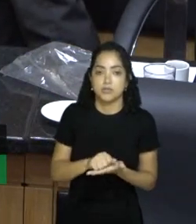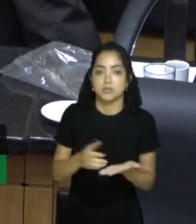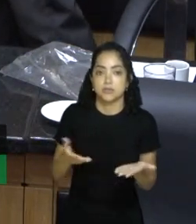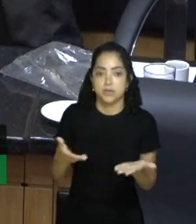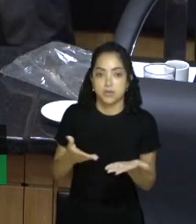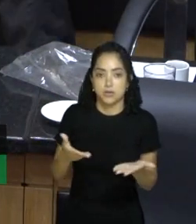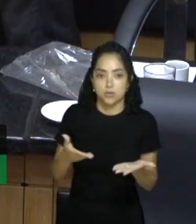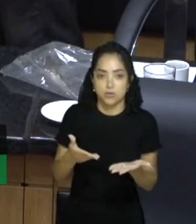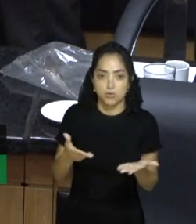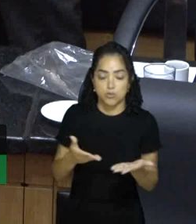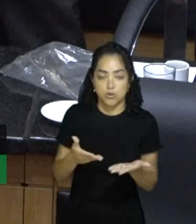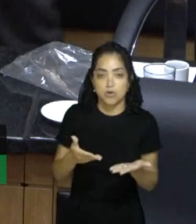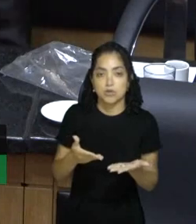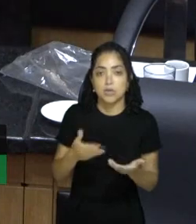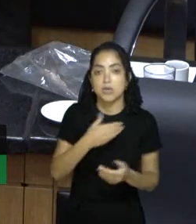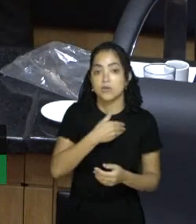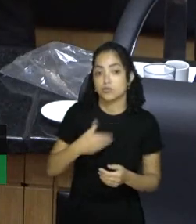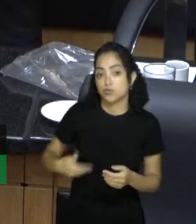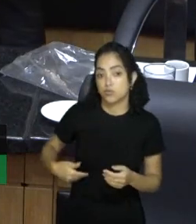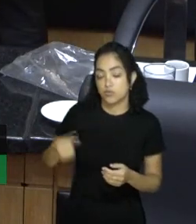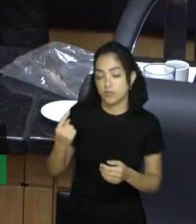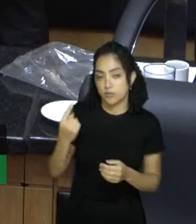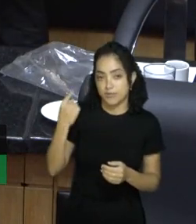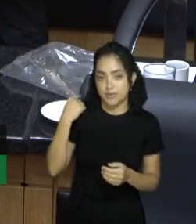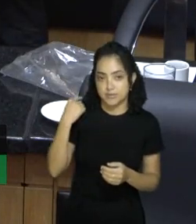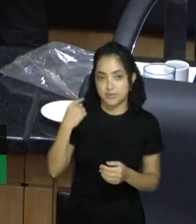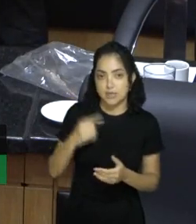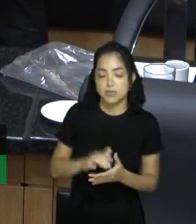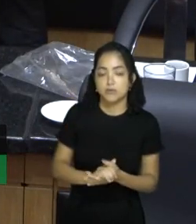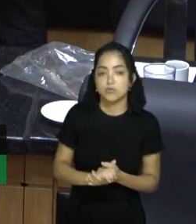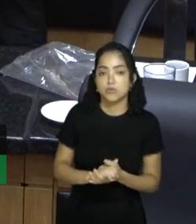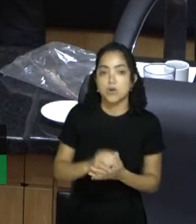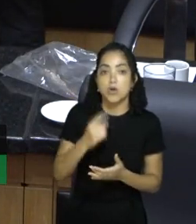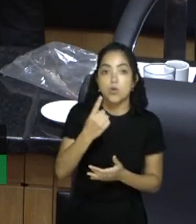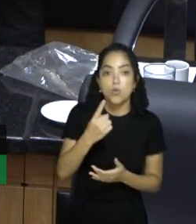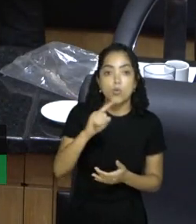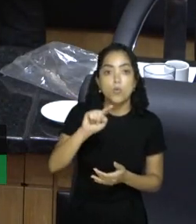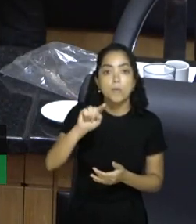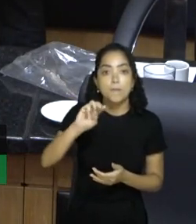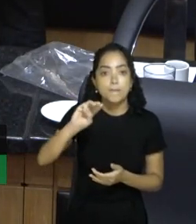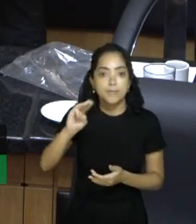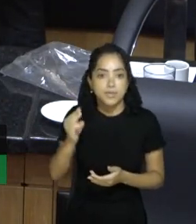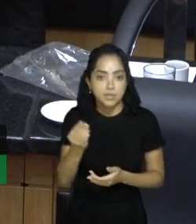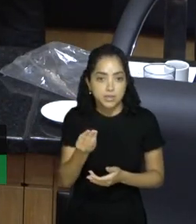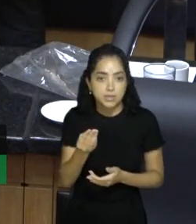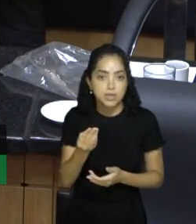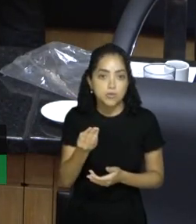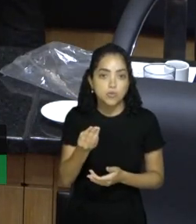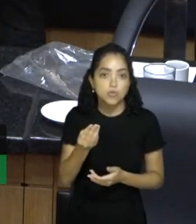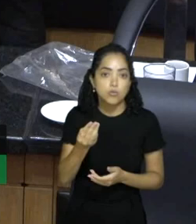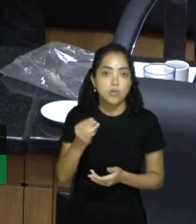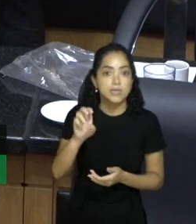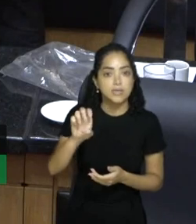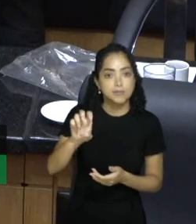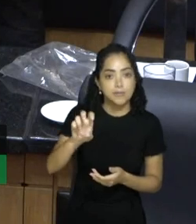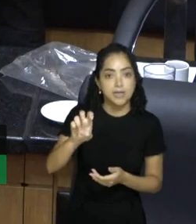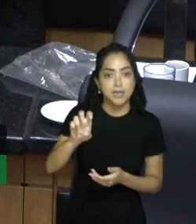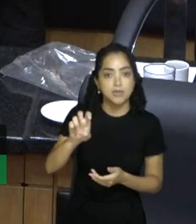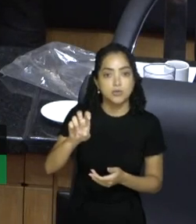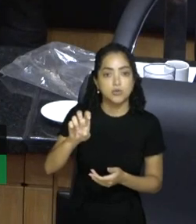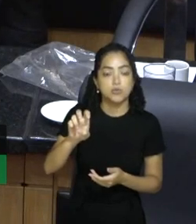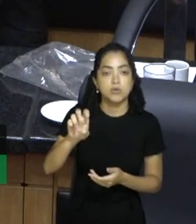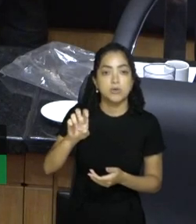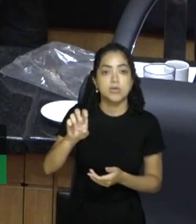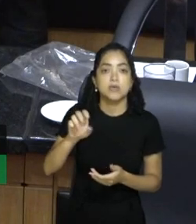através do governo passado aplicou cerca de um milhão um milhão e meio milhão e meio de